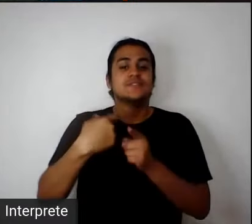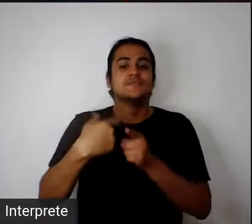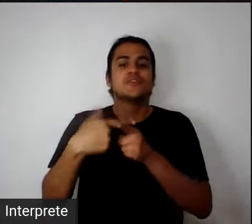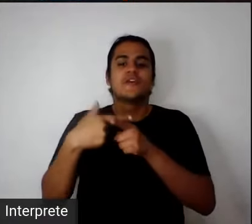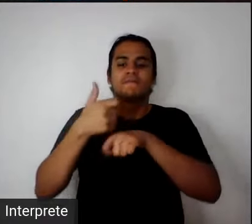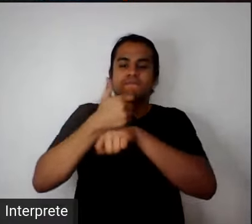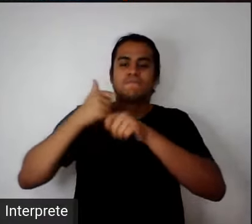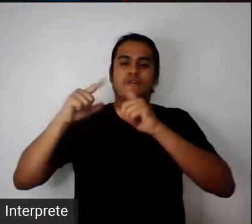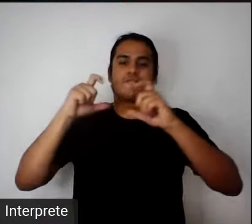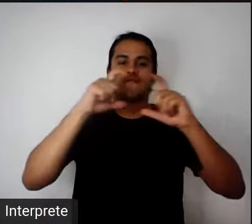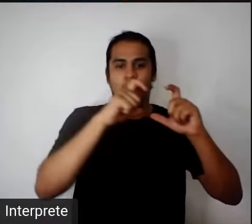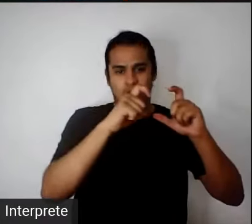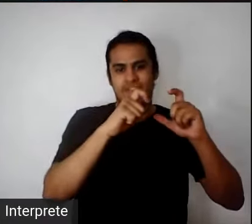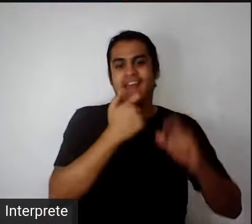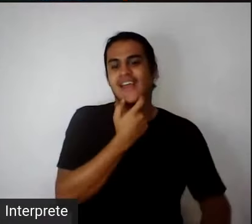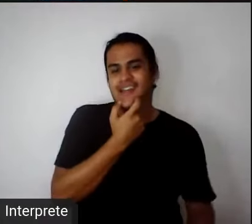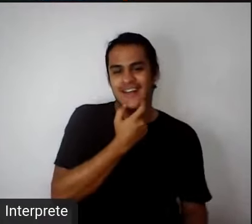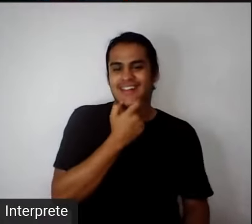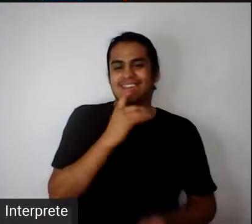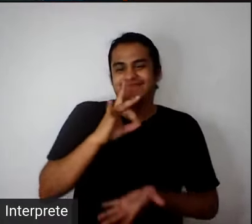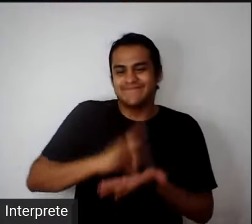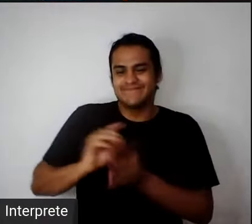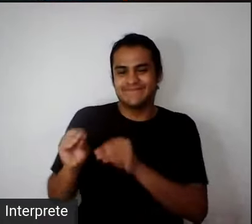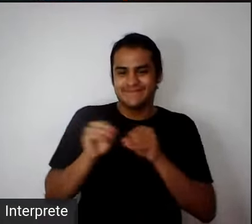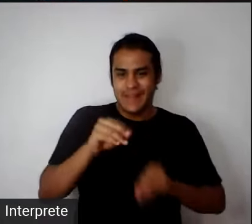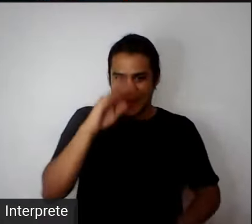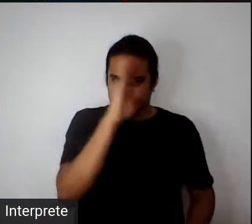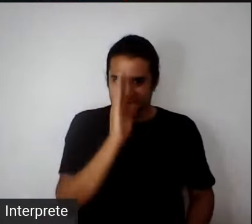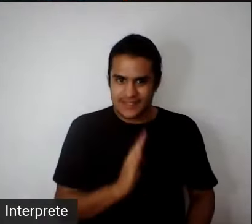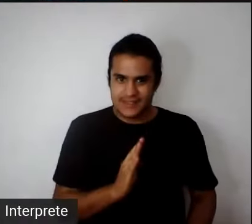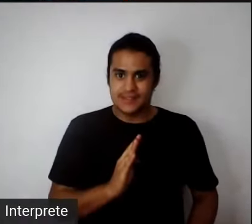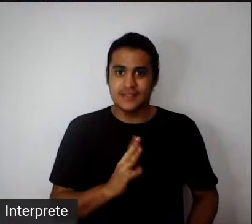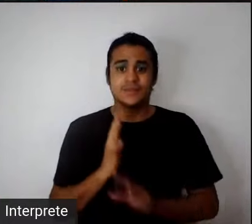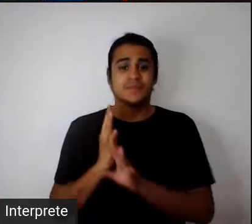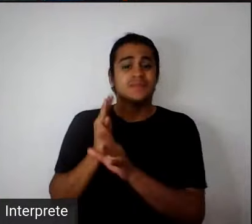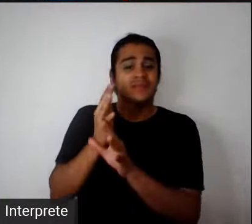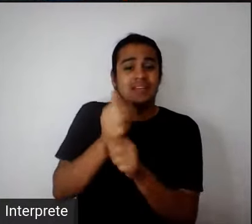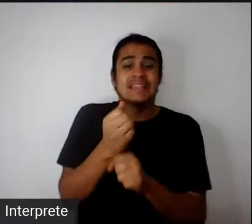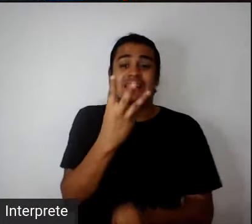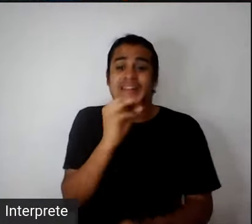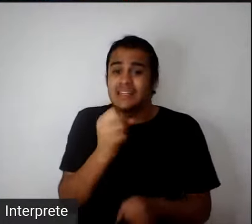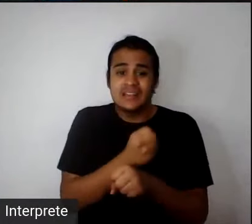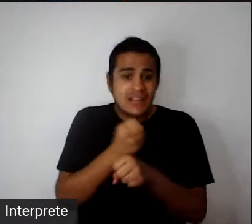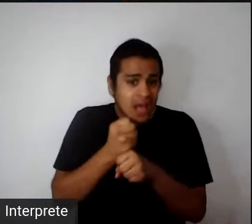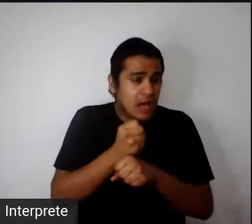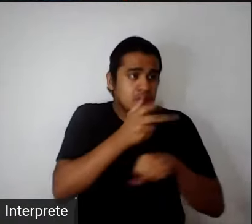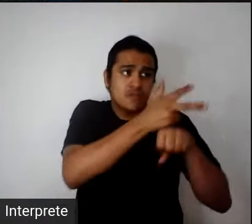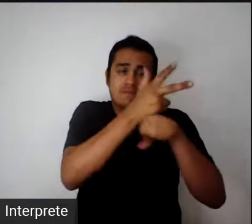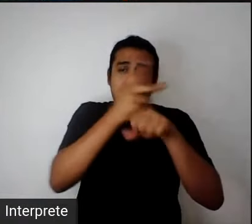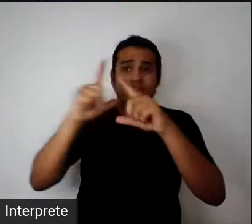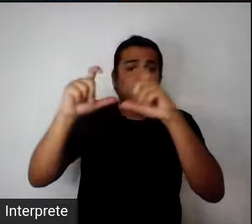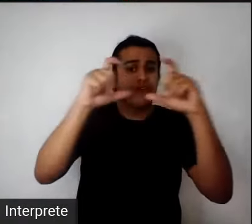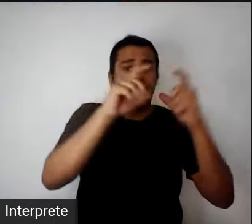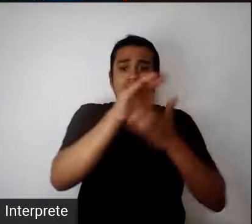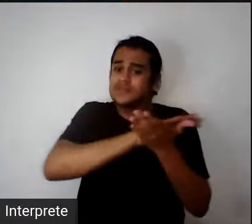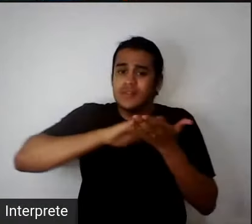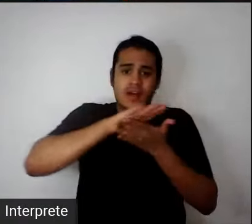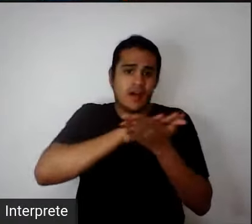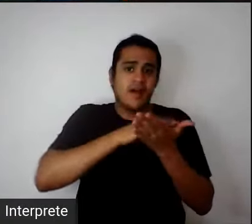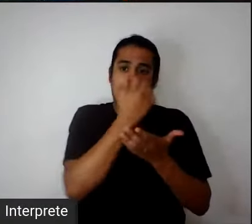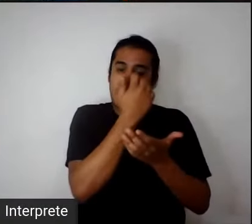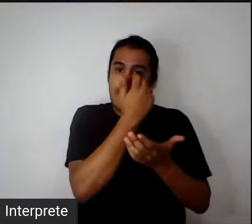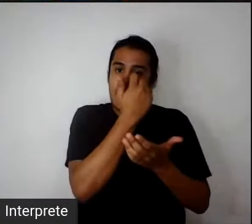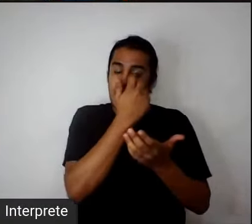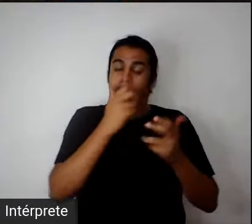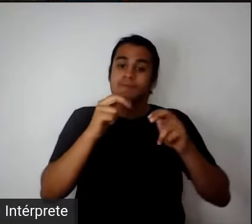uma inglesa brasileira, ela há quase 30 anos não produz mais fotografias, né? Isso mudou um pouco com a